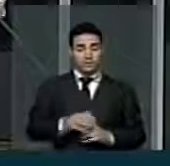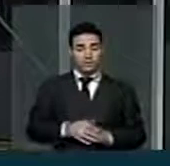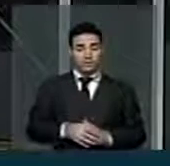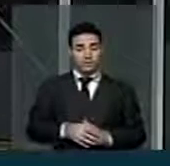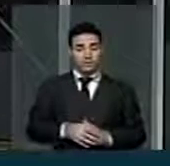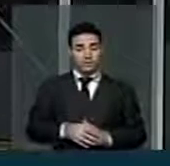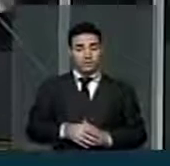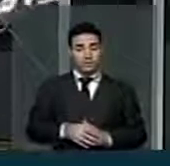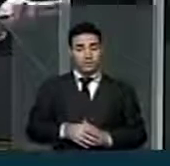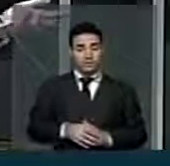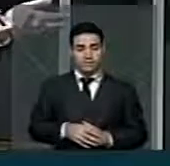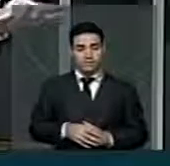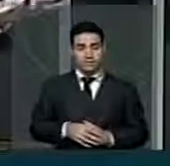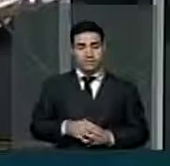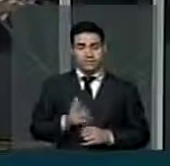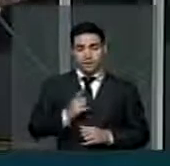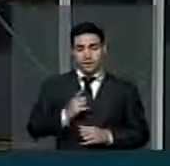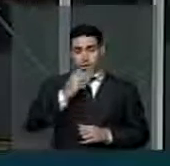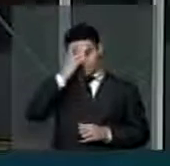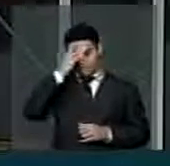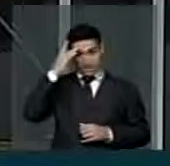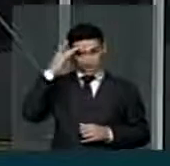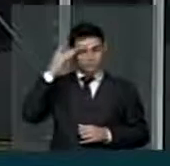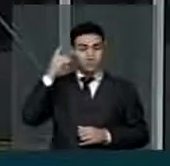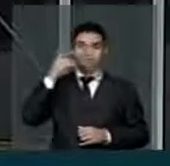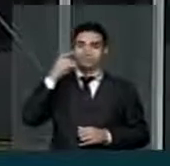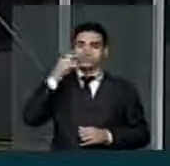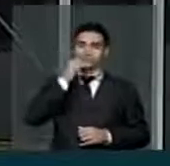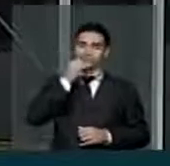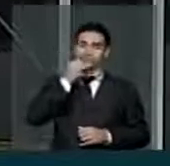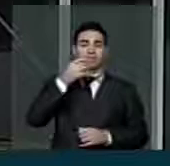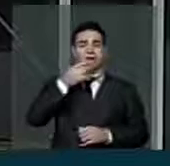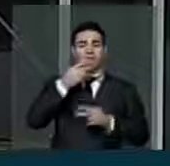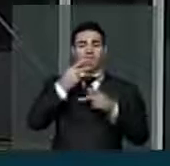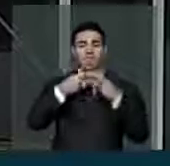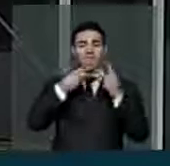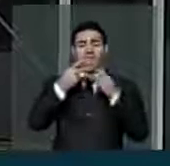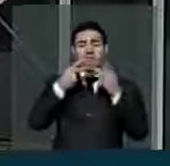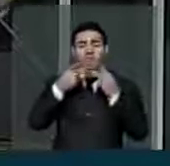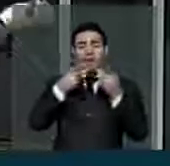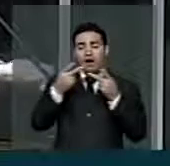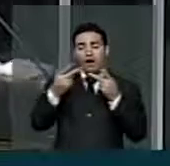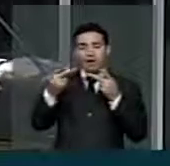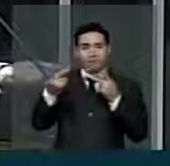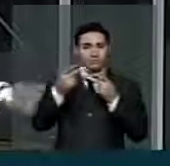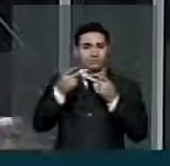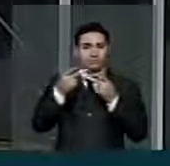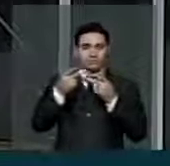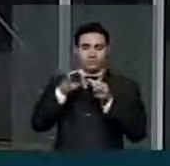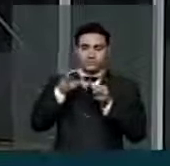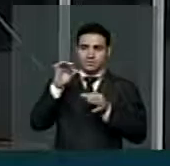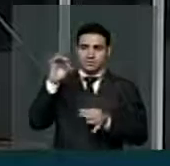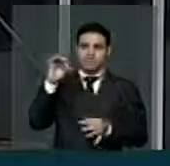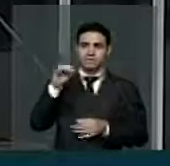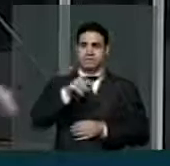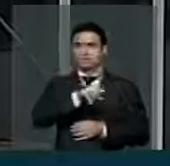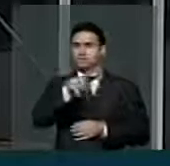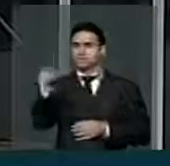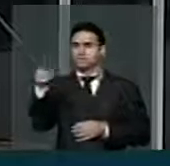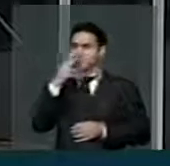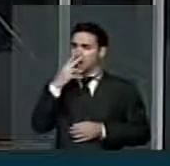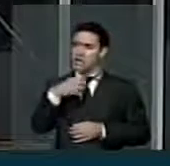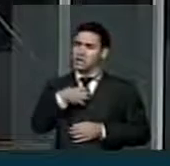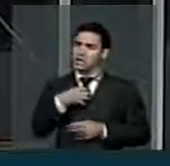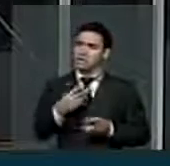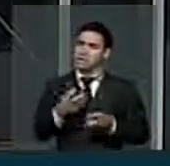que nos seus discursos fazem a impressão crescer de que